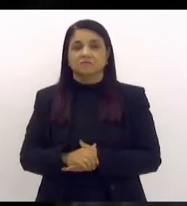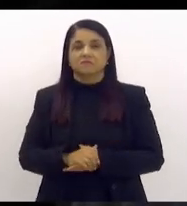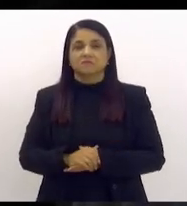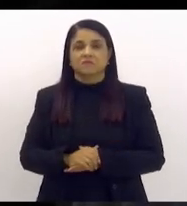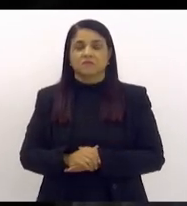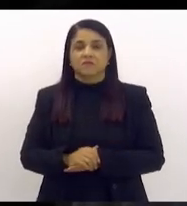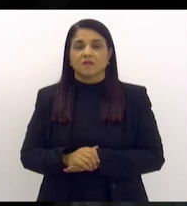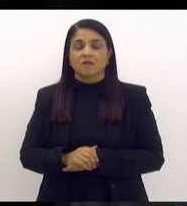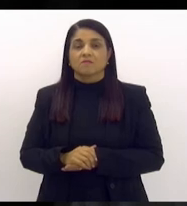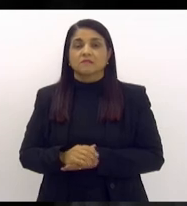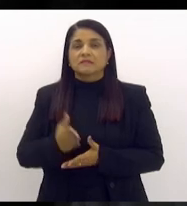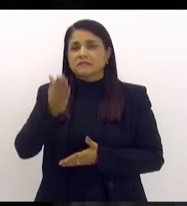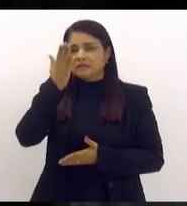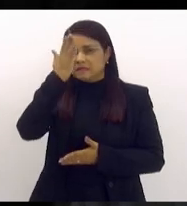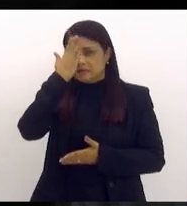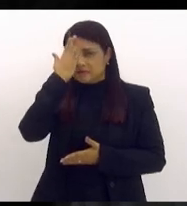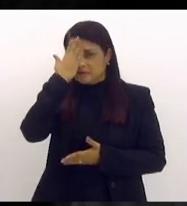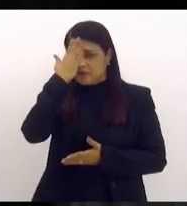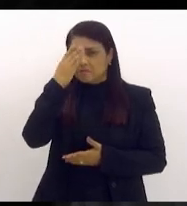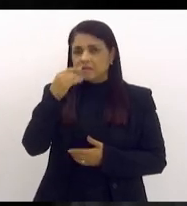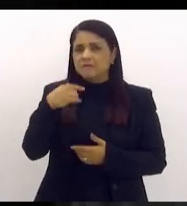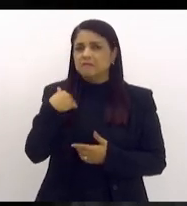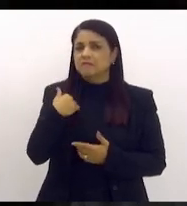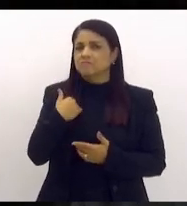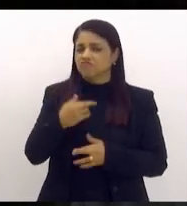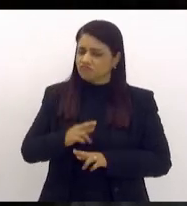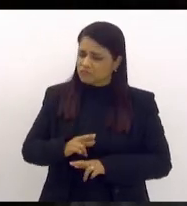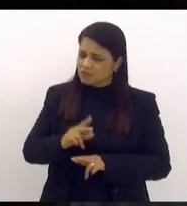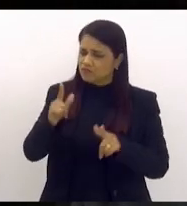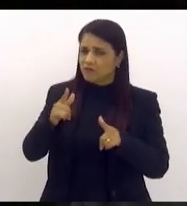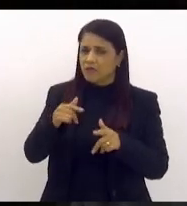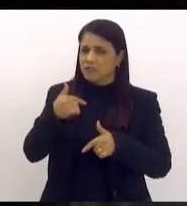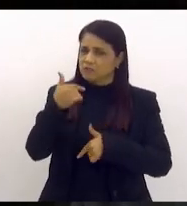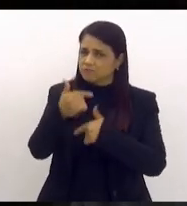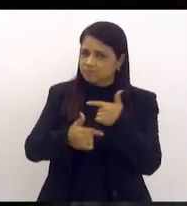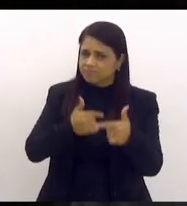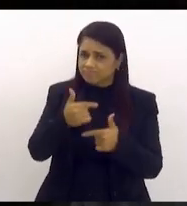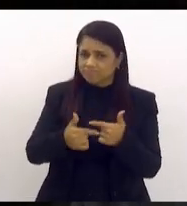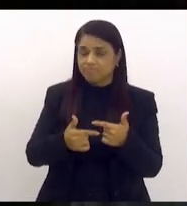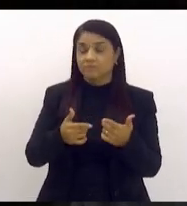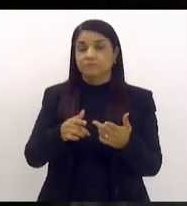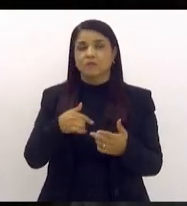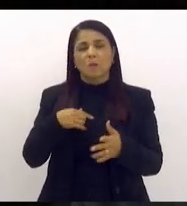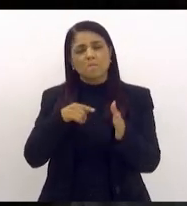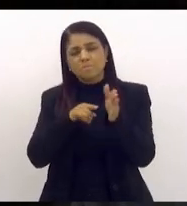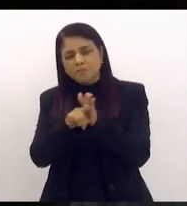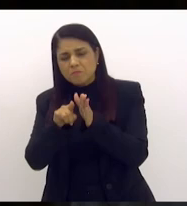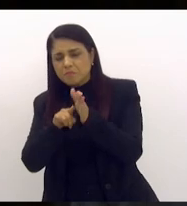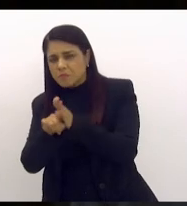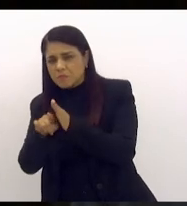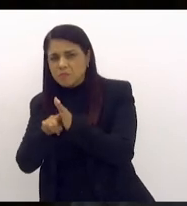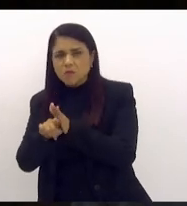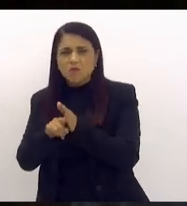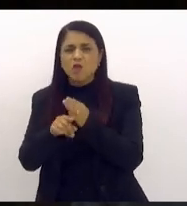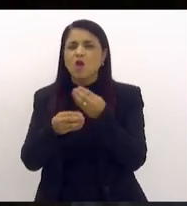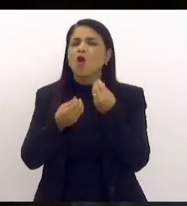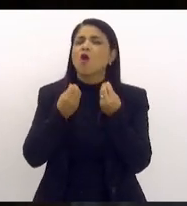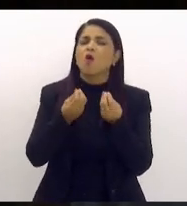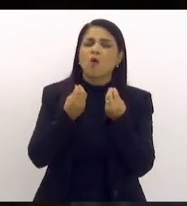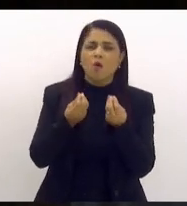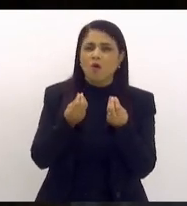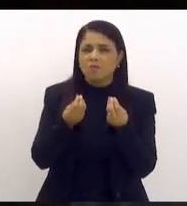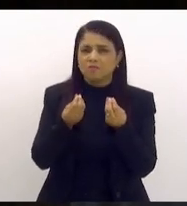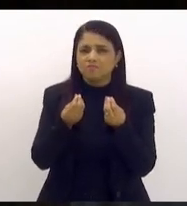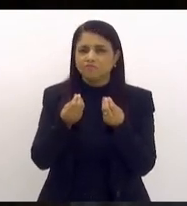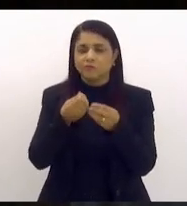que isso deveria ser tratado de forma diferente a gente sempre pergunta como pode